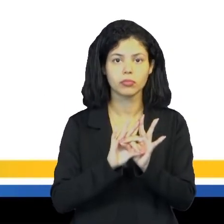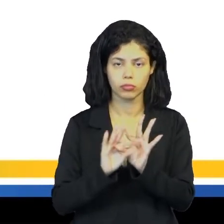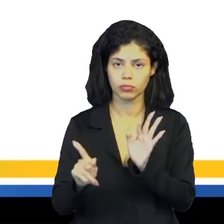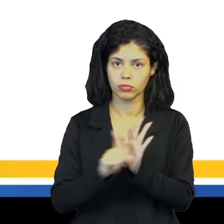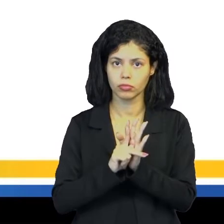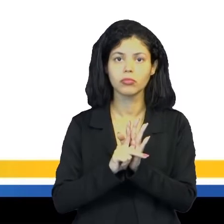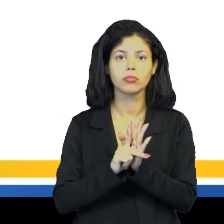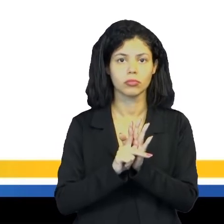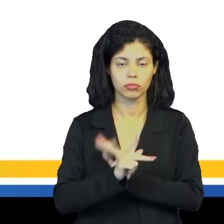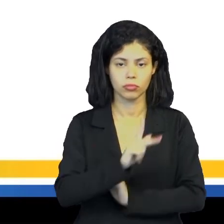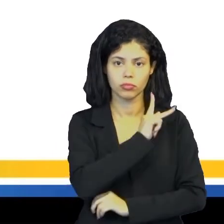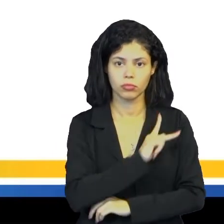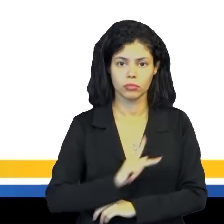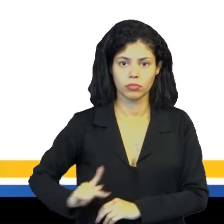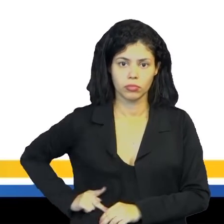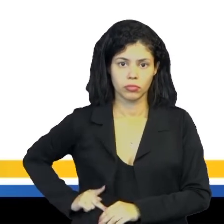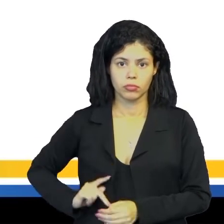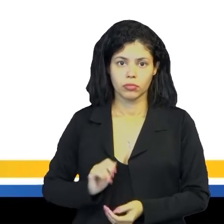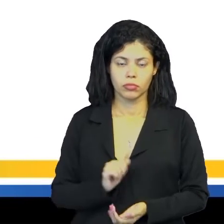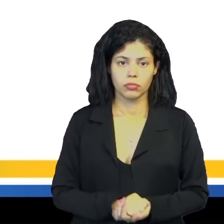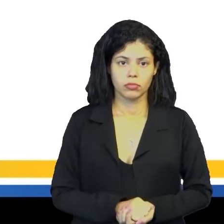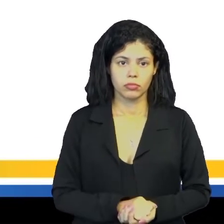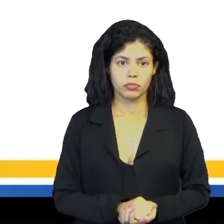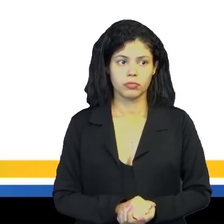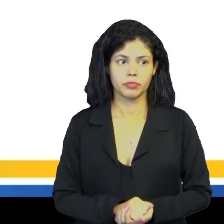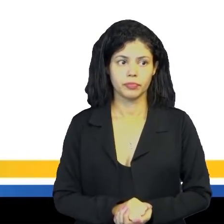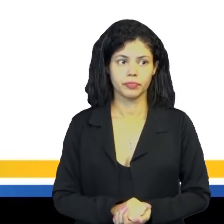fosse o resultado real das eleições.